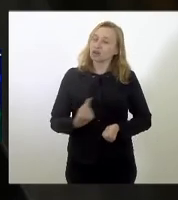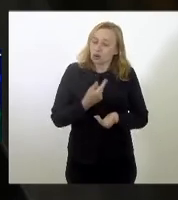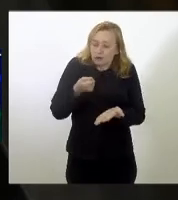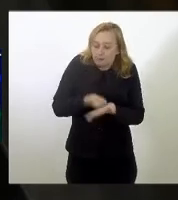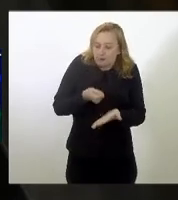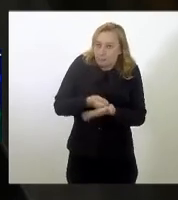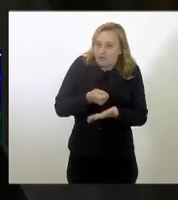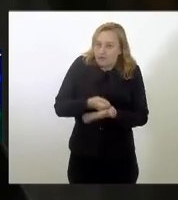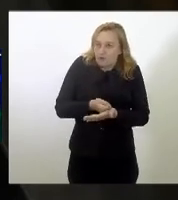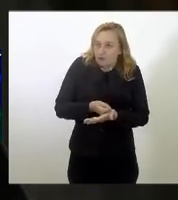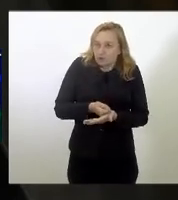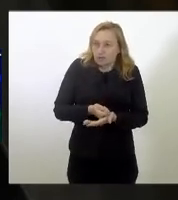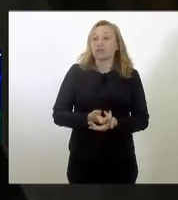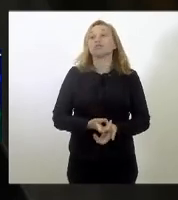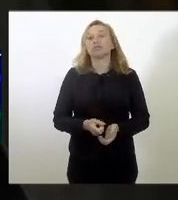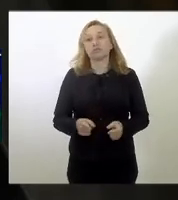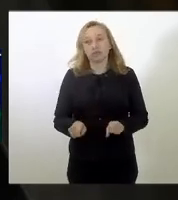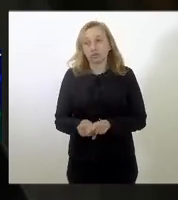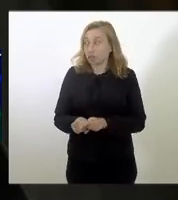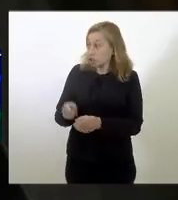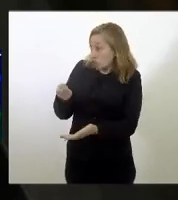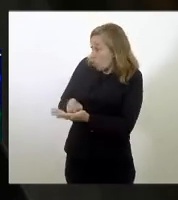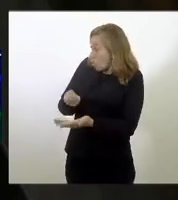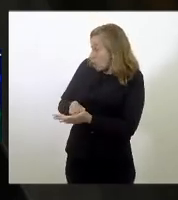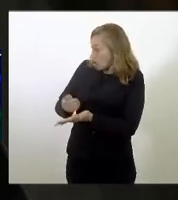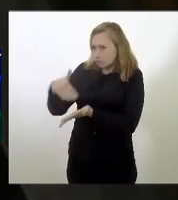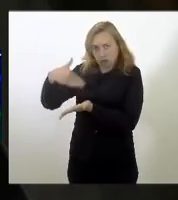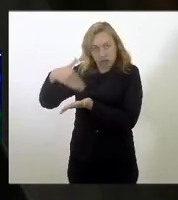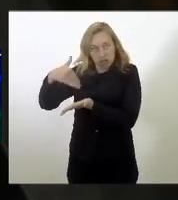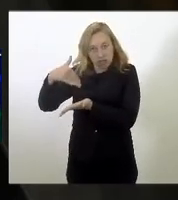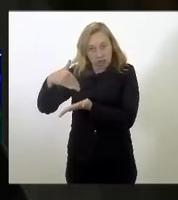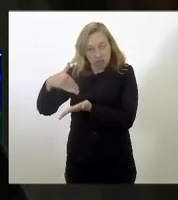cobranças, irá cobrar do secretário